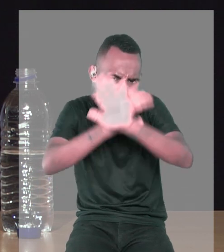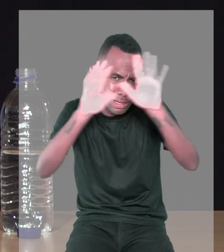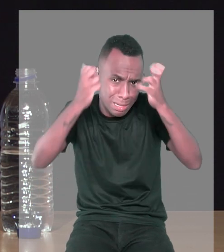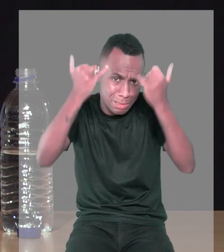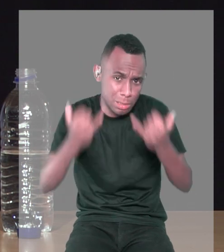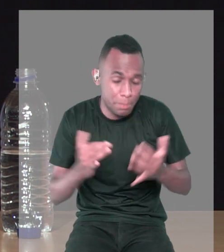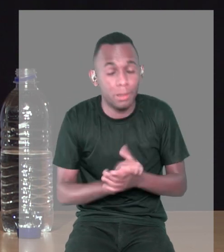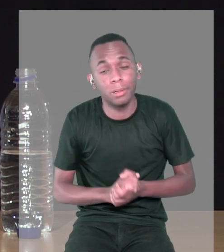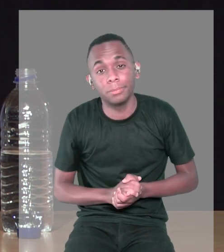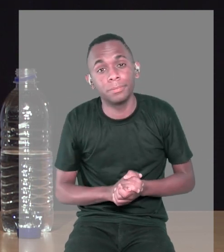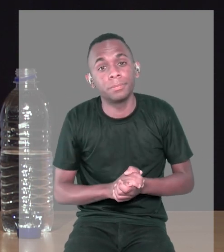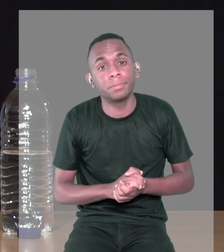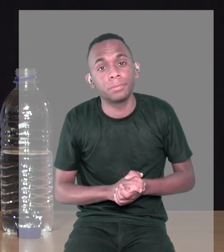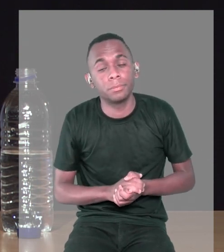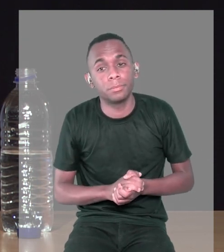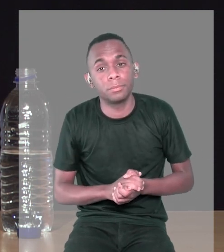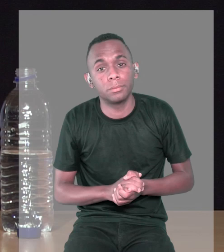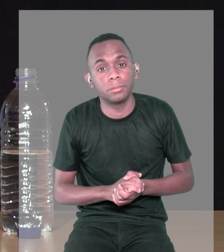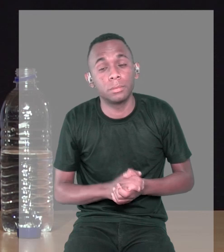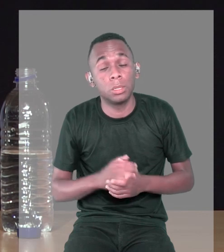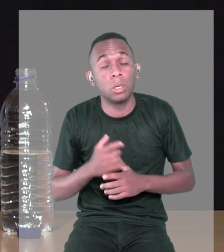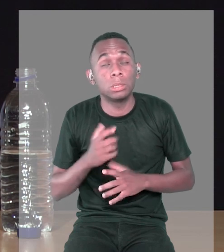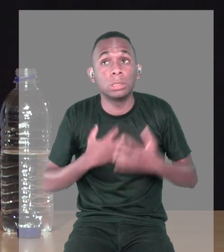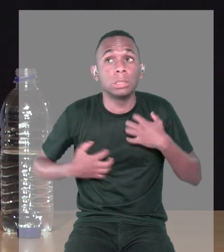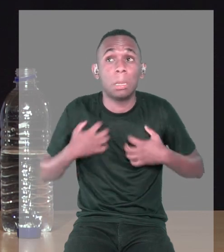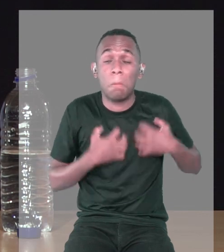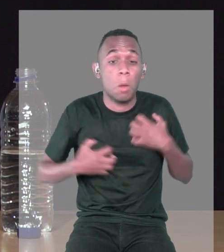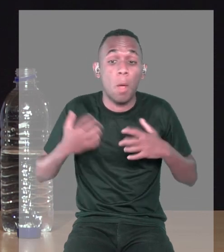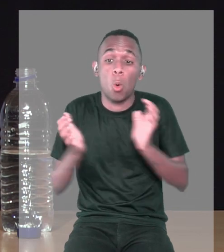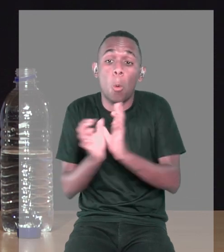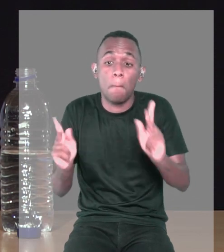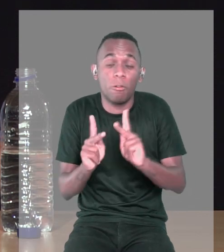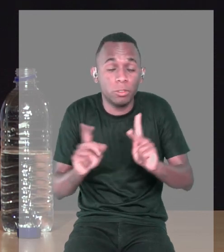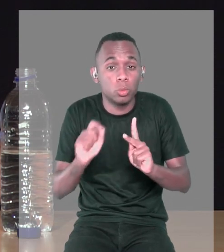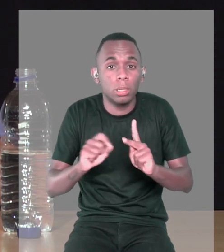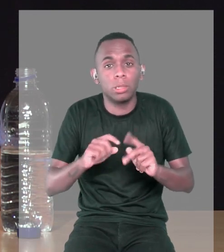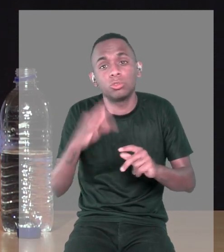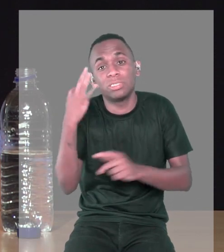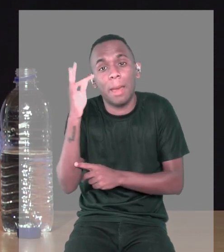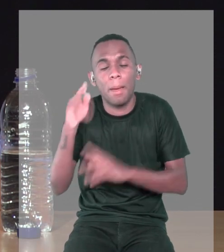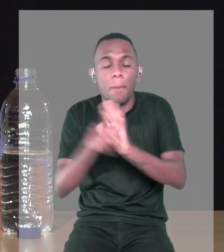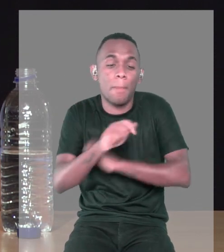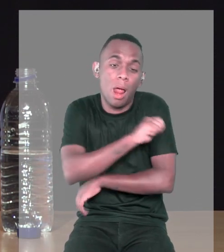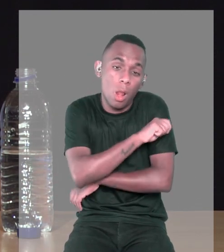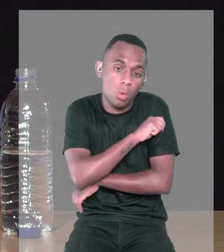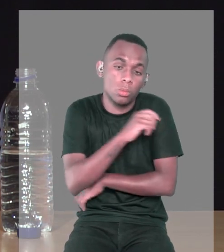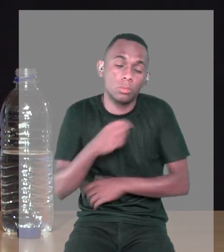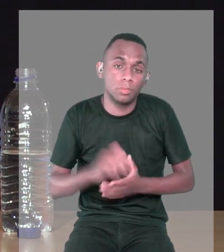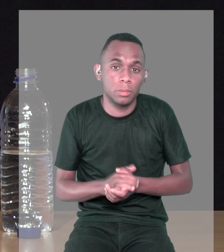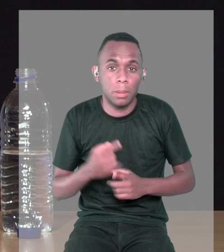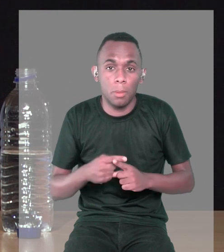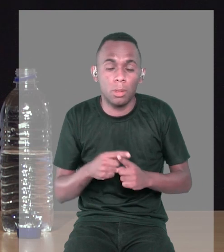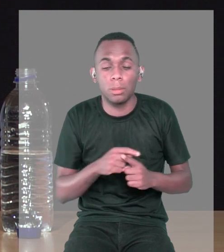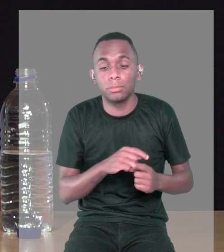Para dar um exemplo muito concreto, há esse pânico é um exagero, mas uma certa preocupação dos professores, às vezes, com os trabalhos dos